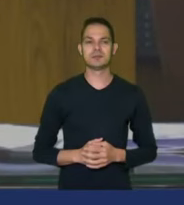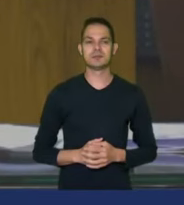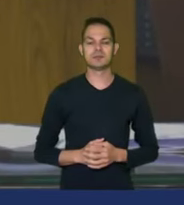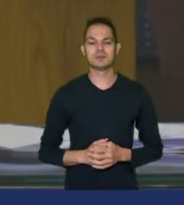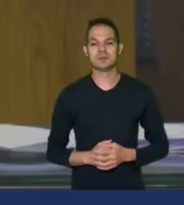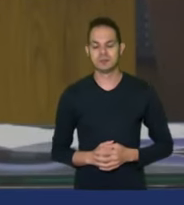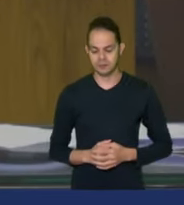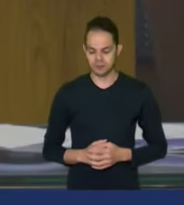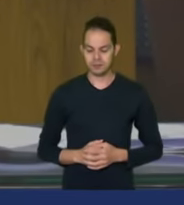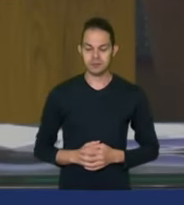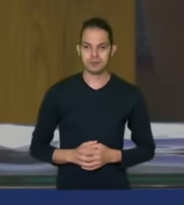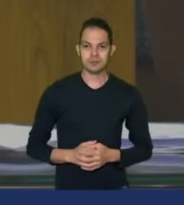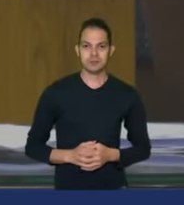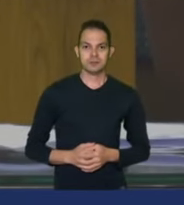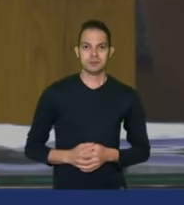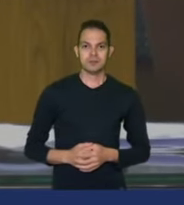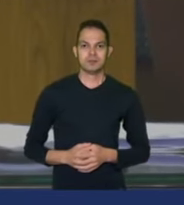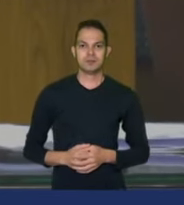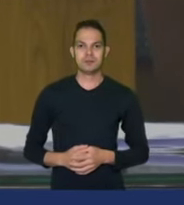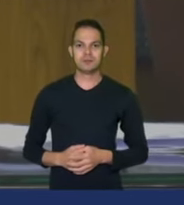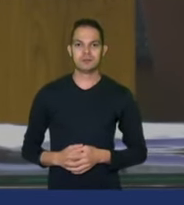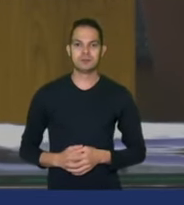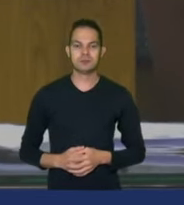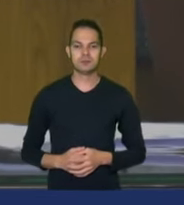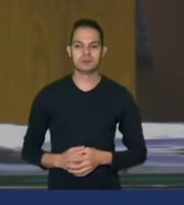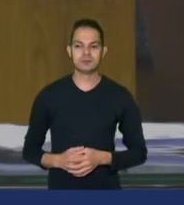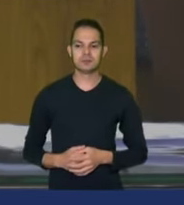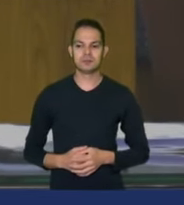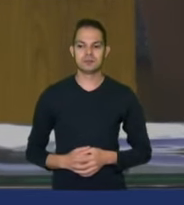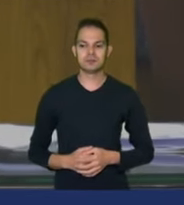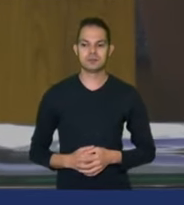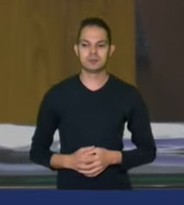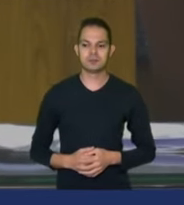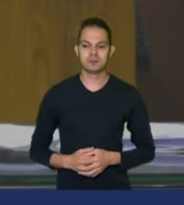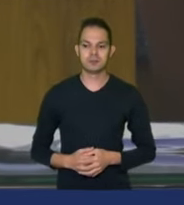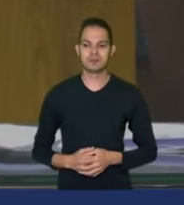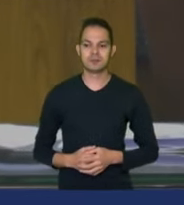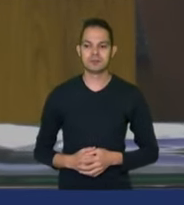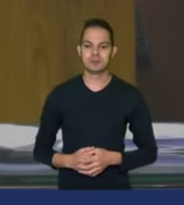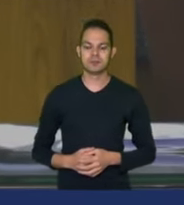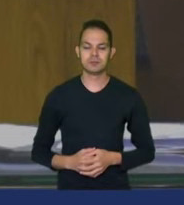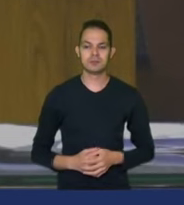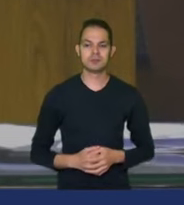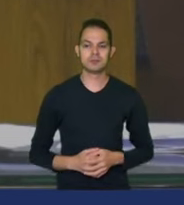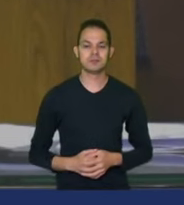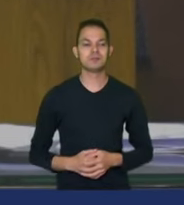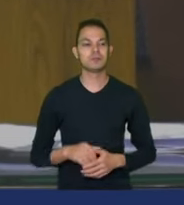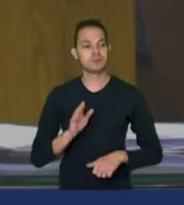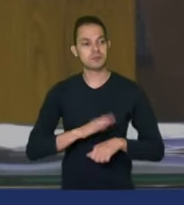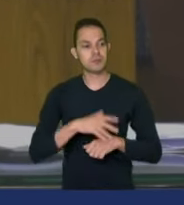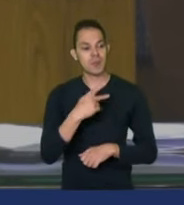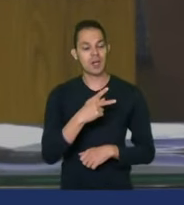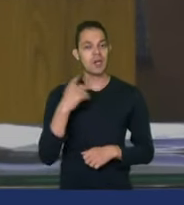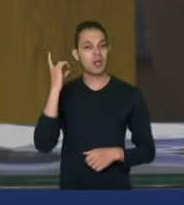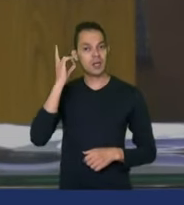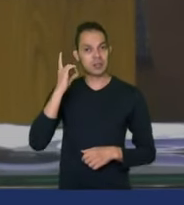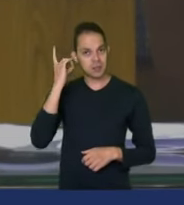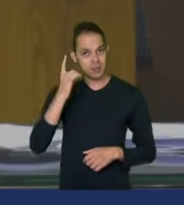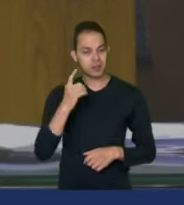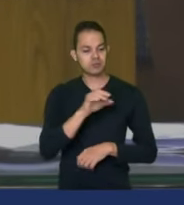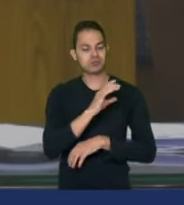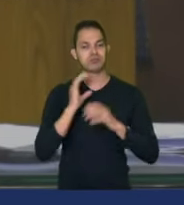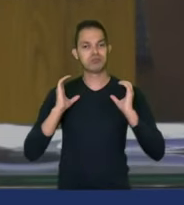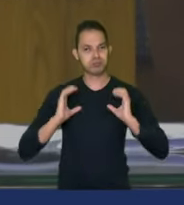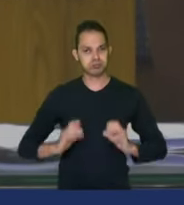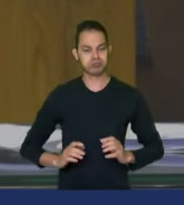engrandece a comissão pelo seu comportamento como deputado, pelo seu comportamento ético e